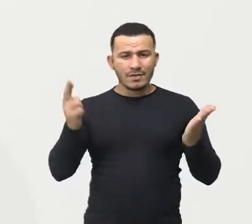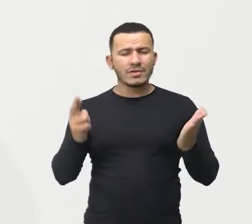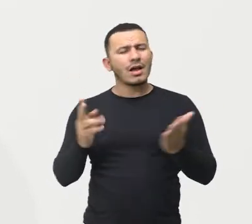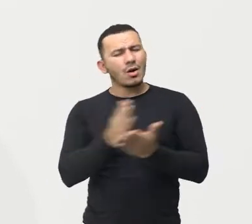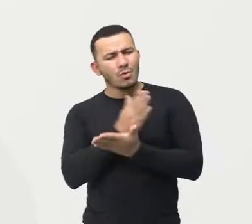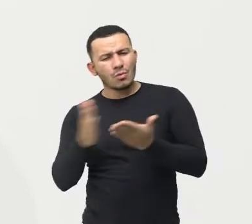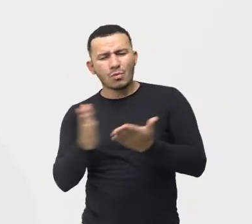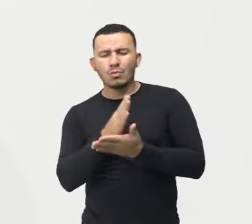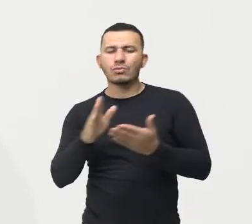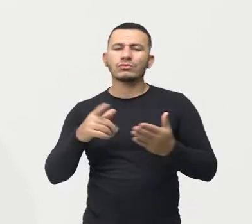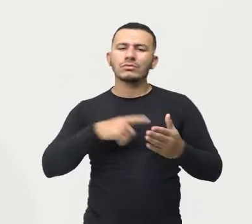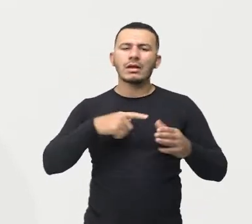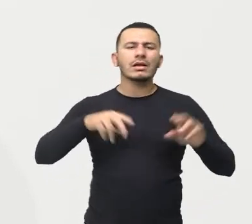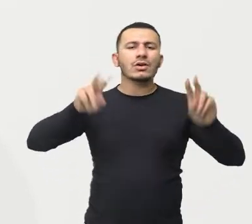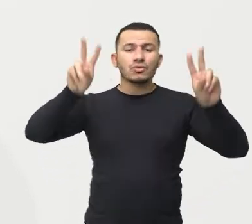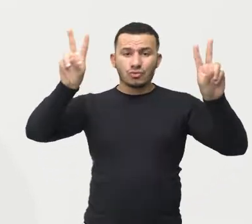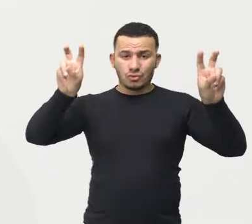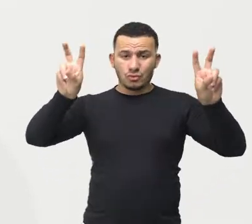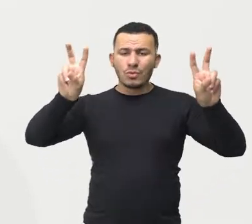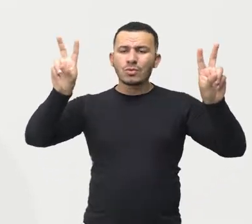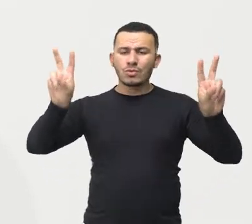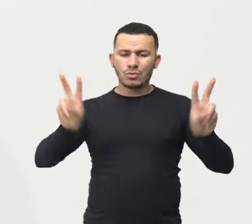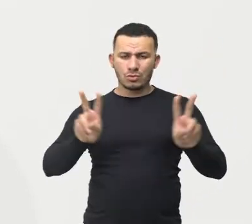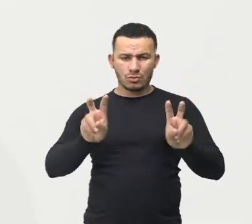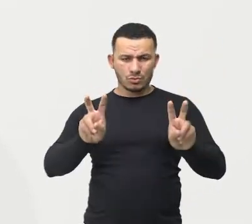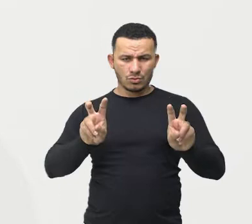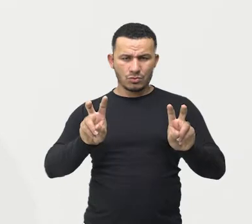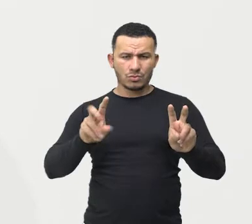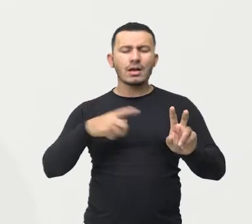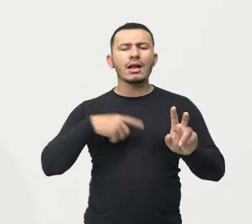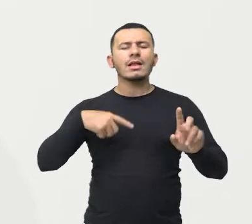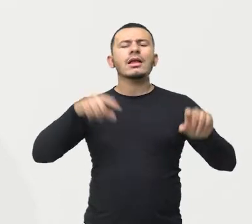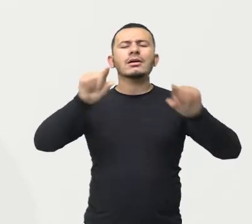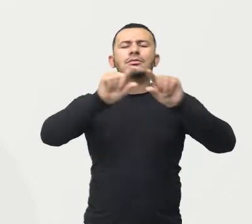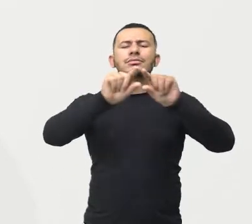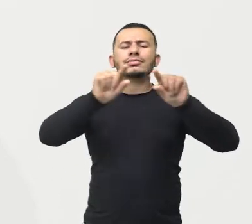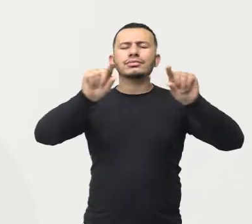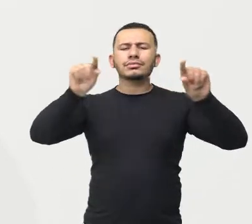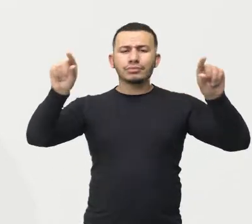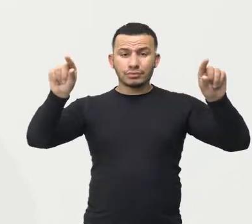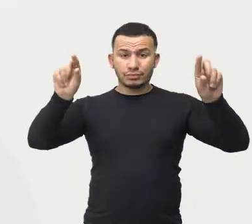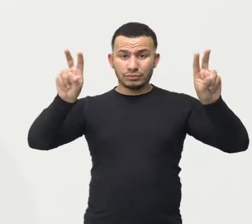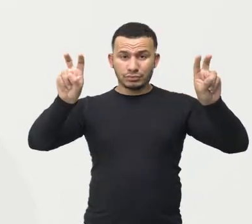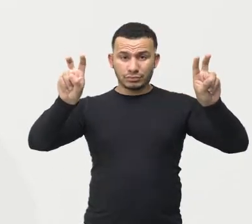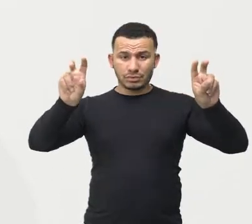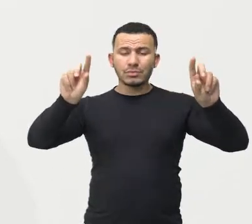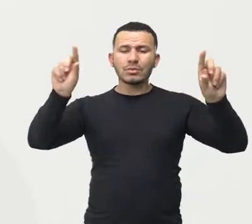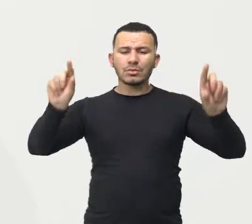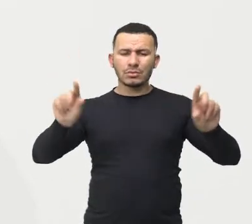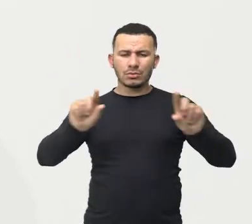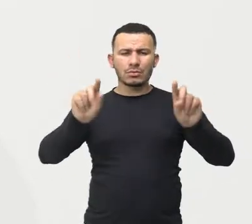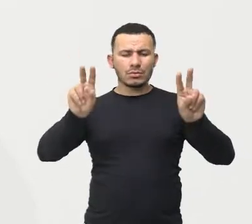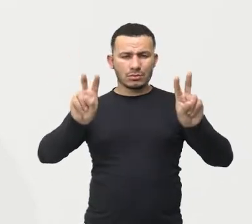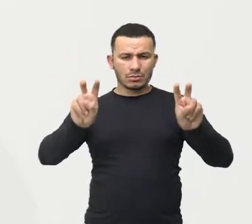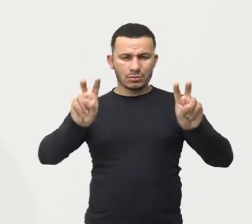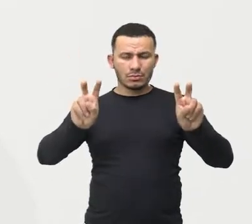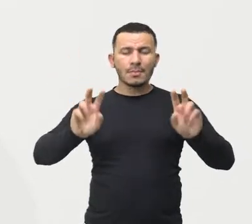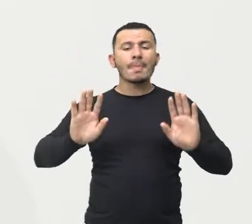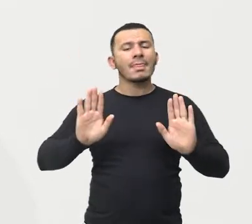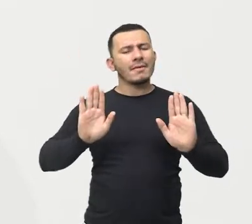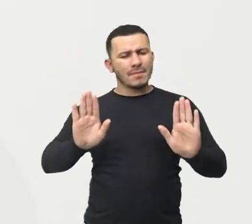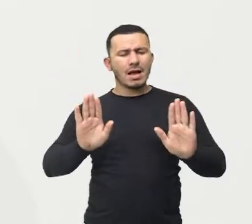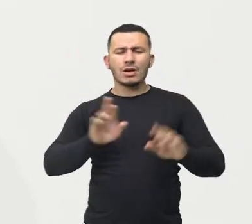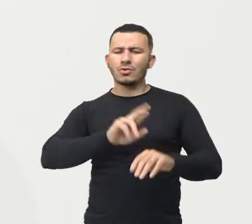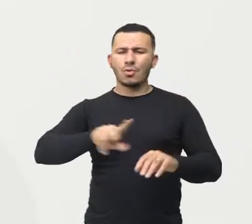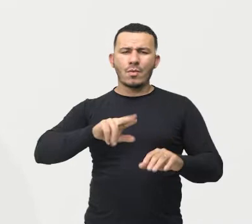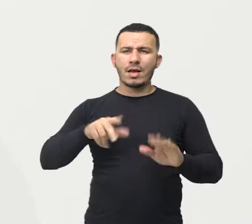um título sobretítulo, que é exatamente um pequeno enunciado que vem acima do título principal da notícia, ok? Mas não